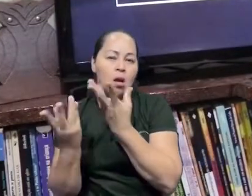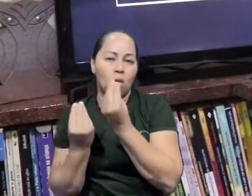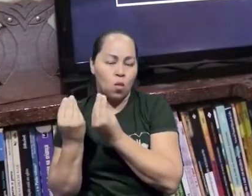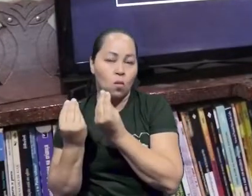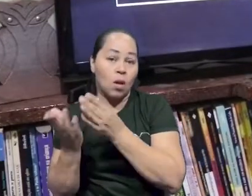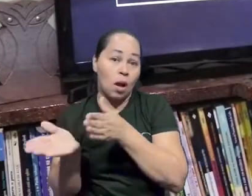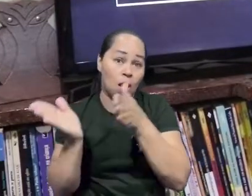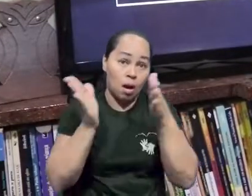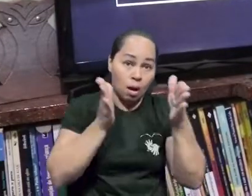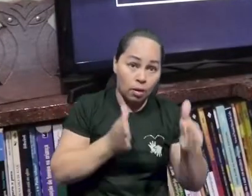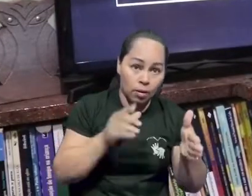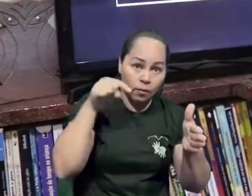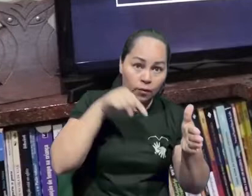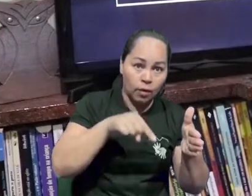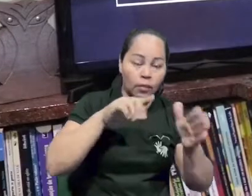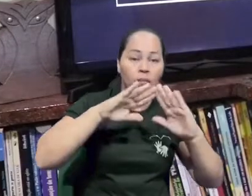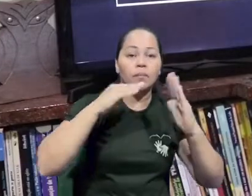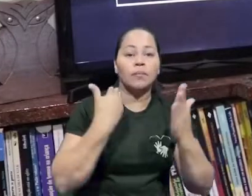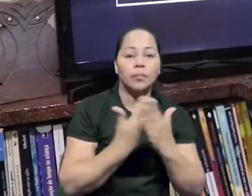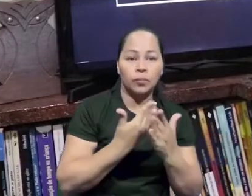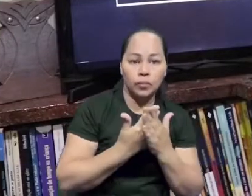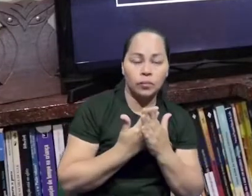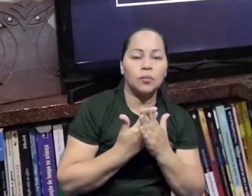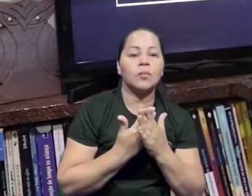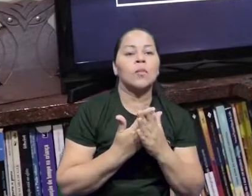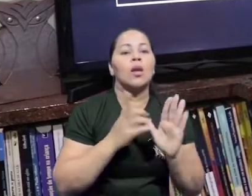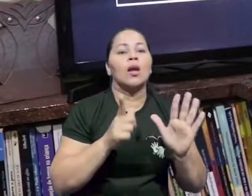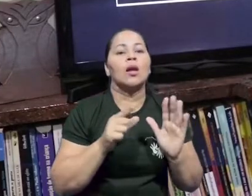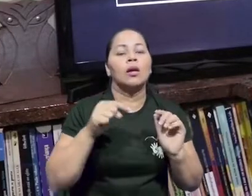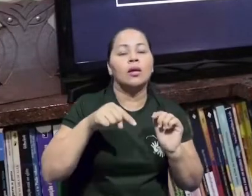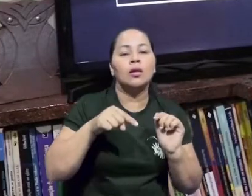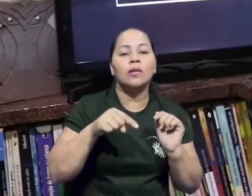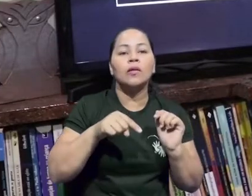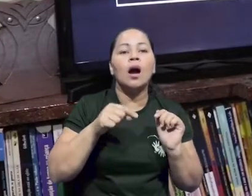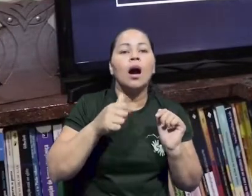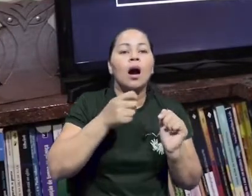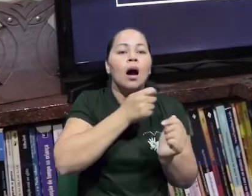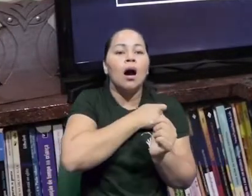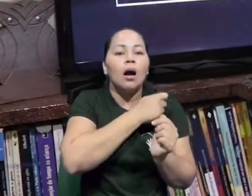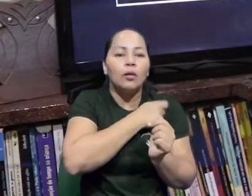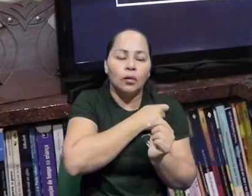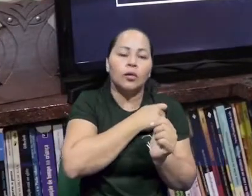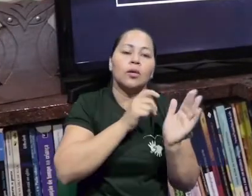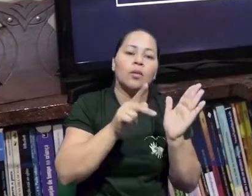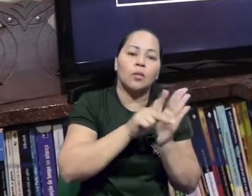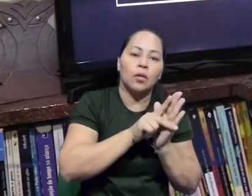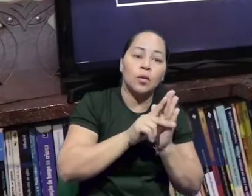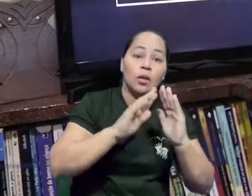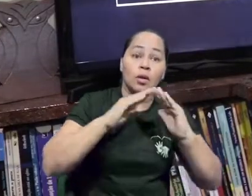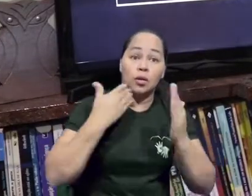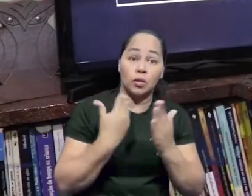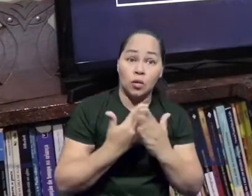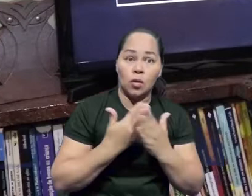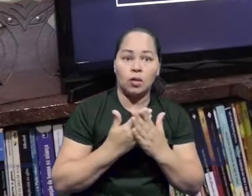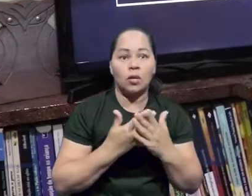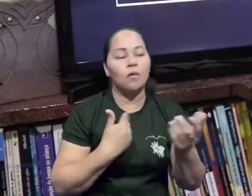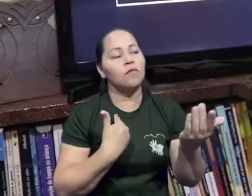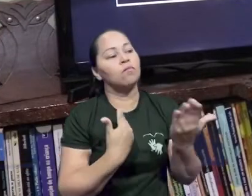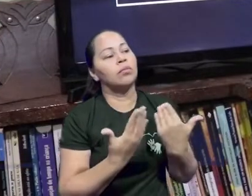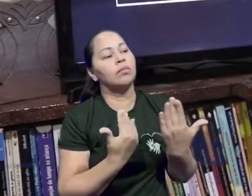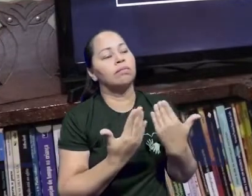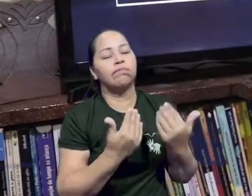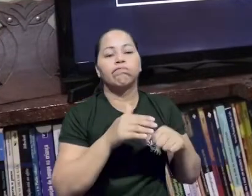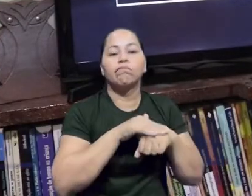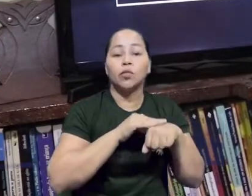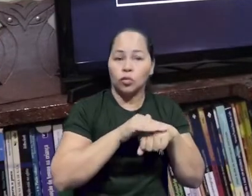e colegas. Então, no caso do DI leve, esse aluno é da minha própria escola, então foi mais fácil a comunicação